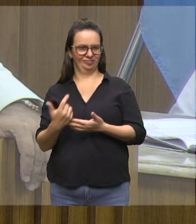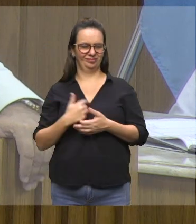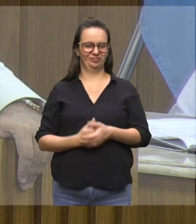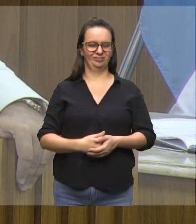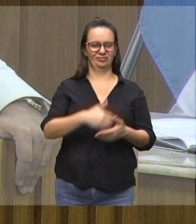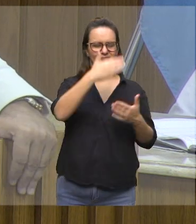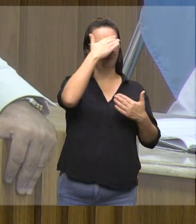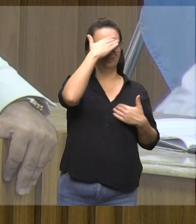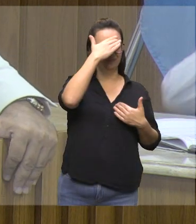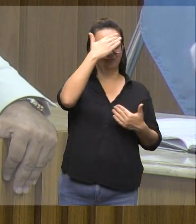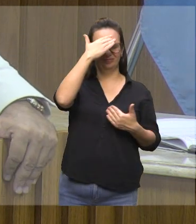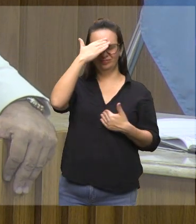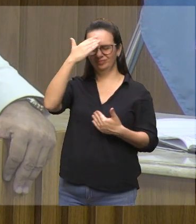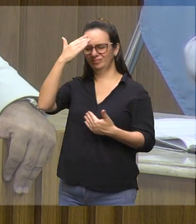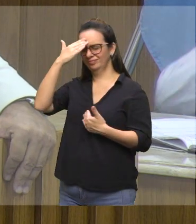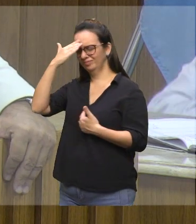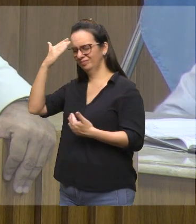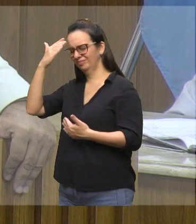os organizadores,